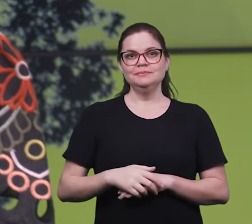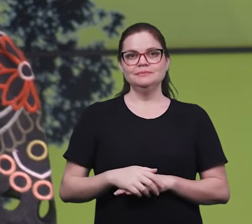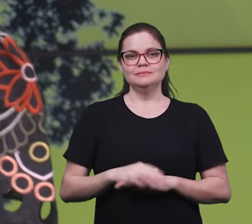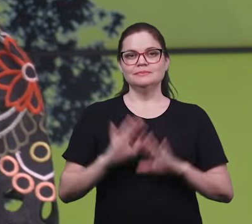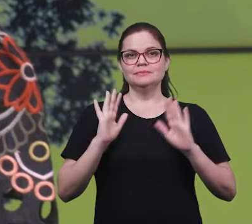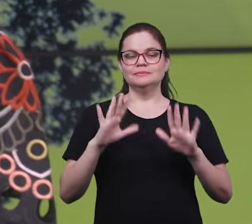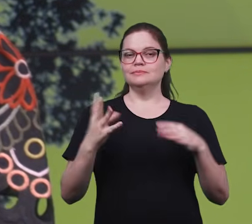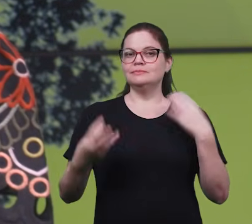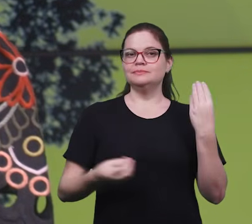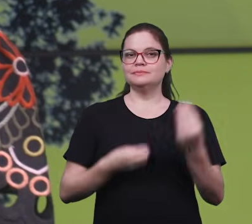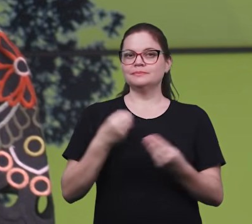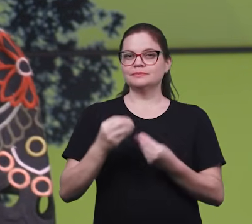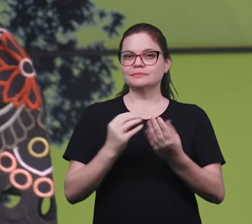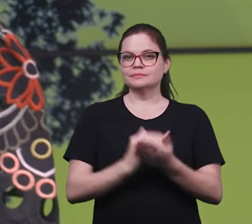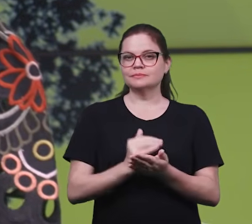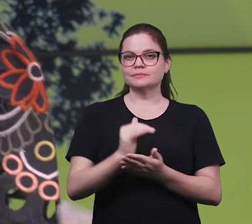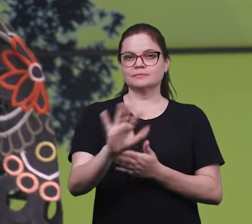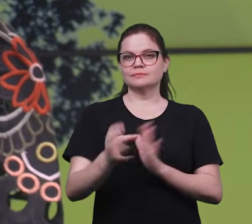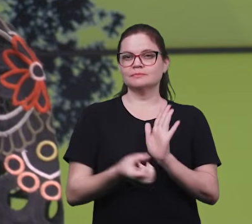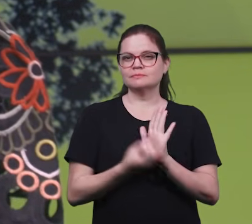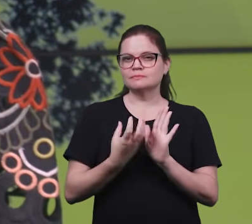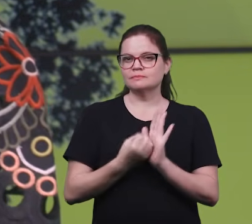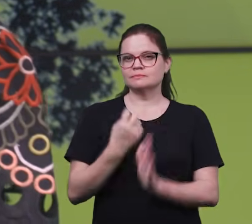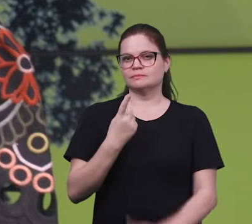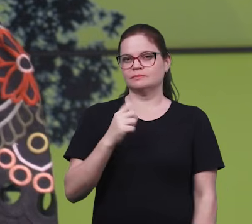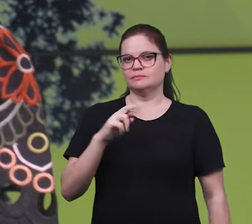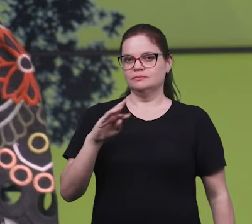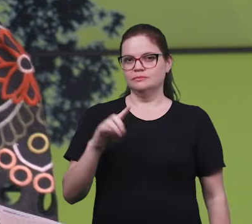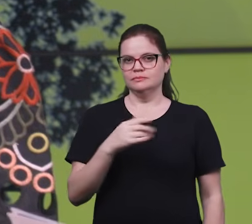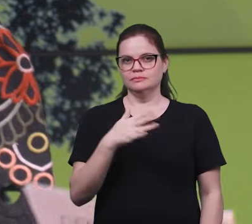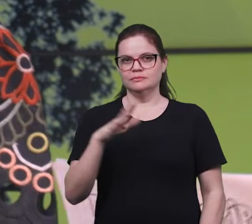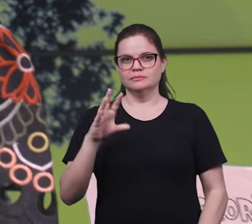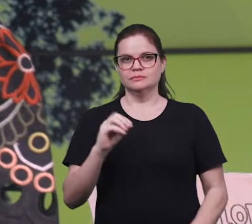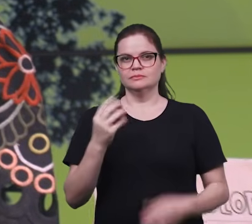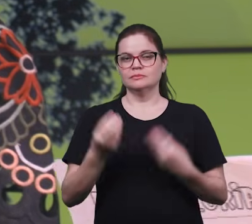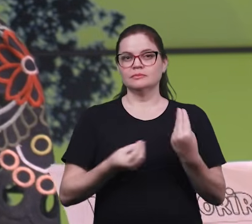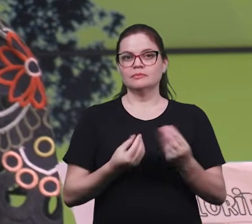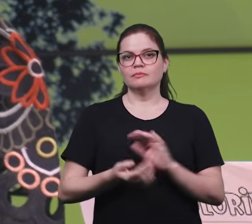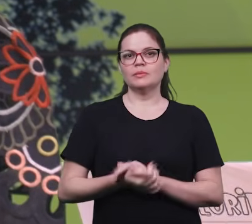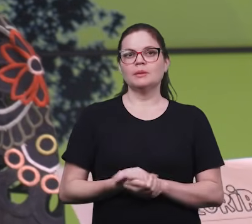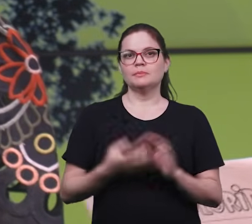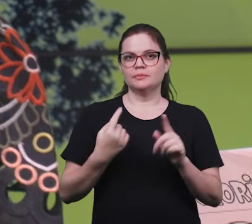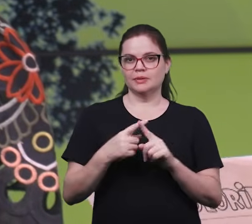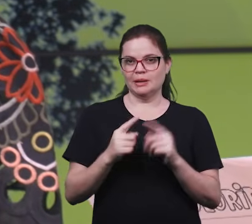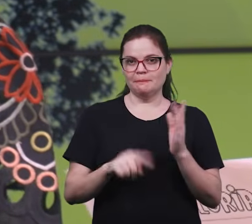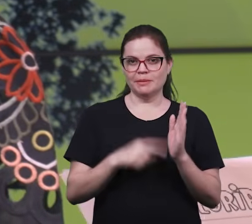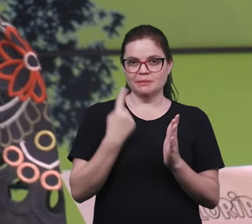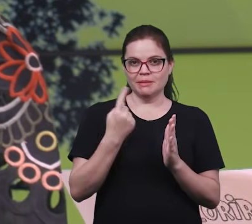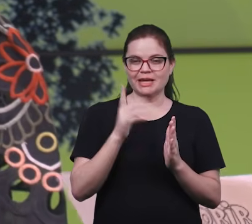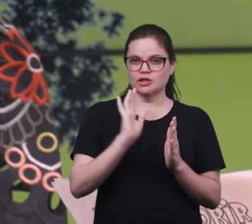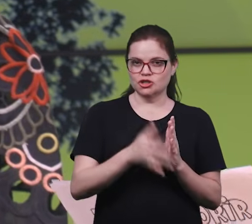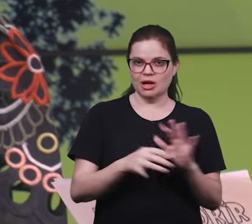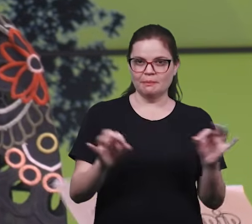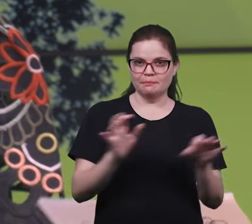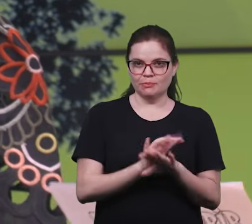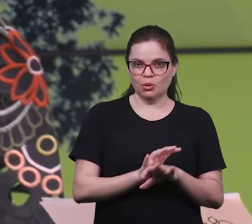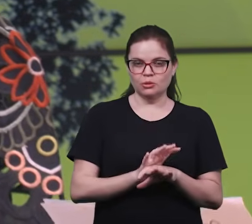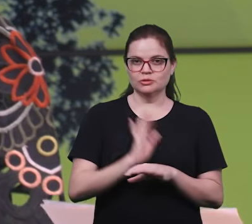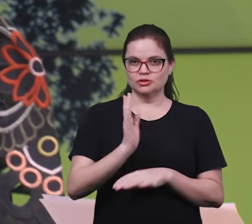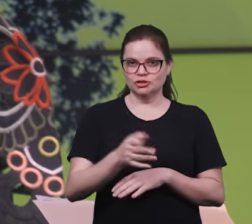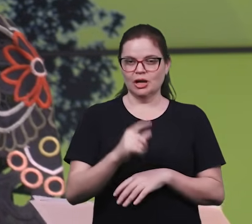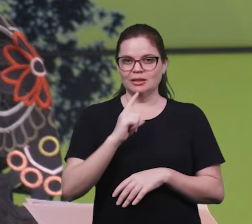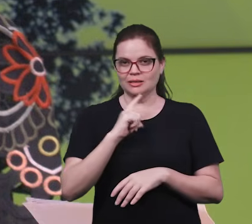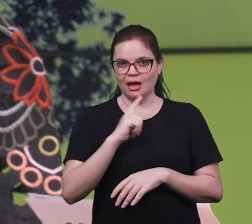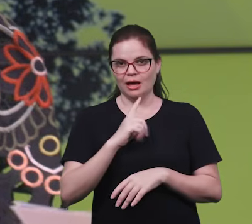que começa essa produção? Para os pais conseguirem orientar as crianças. Numa primeira produção já sai? Tem